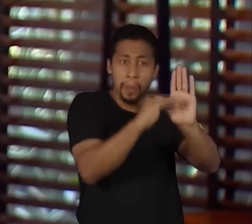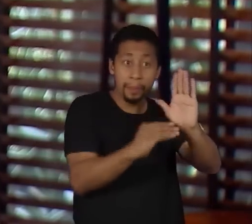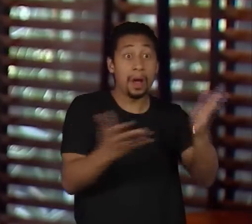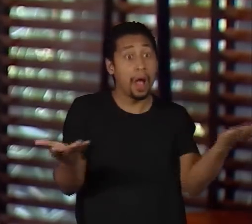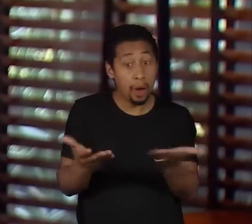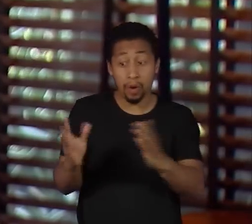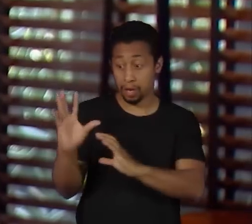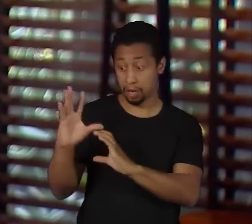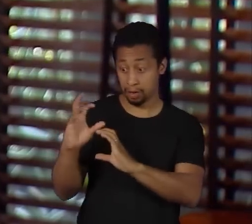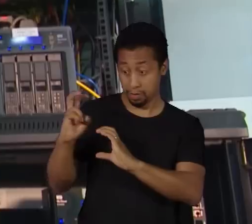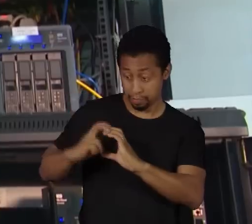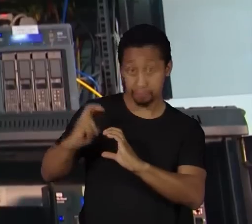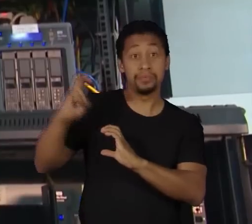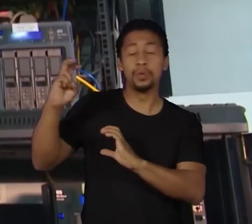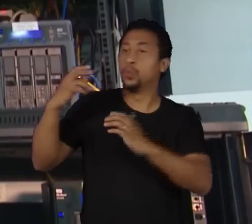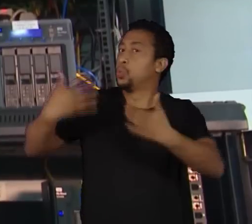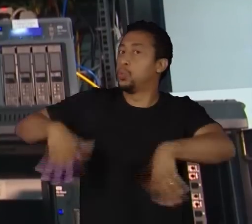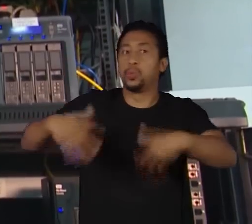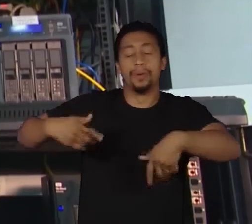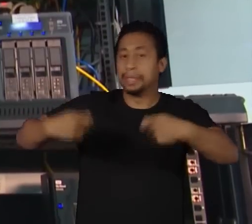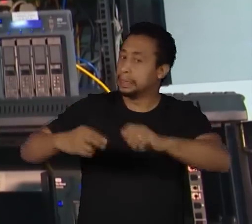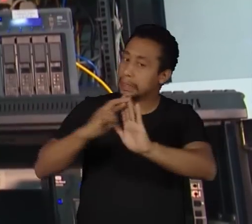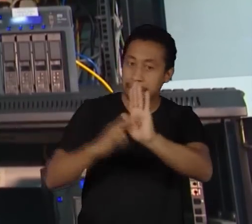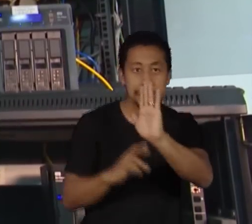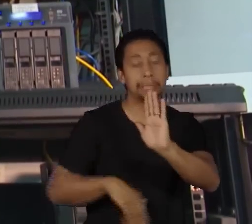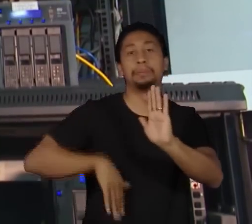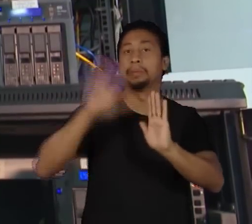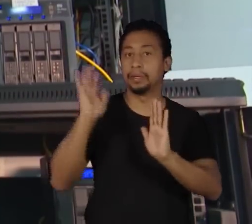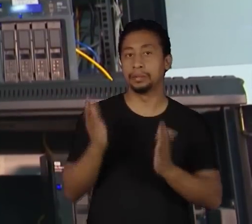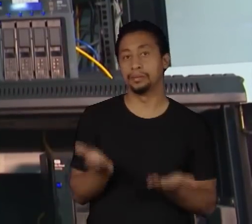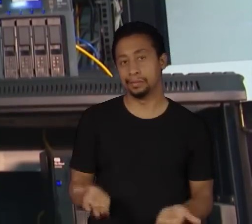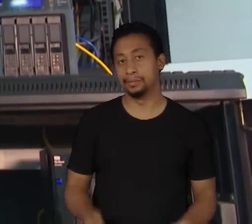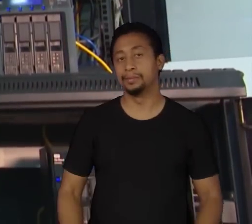essência da proposta de regulamentação.